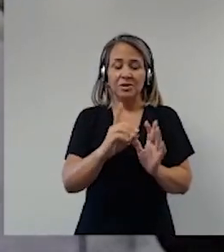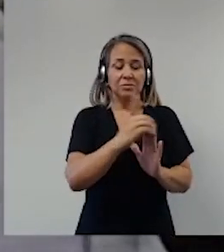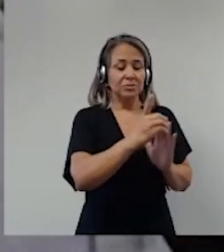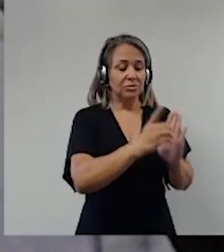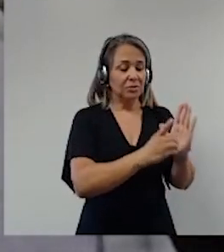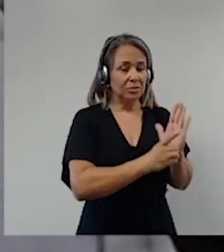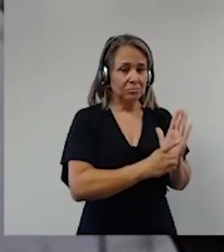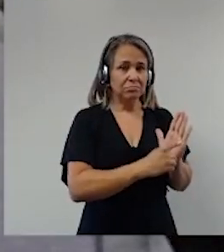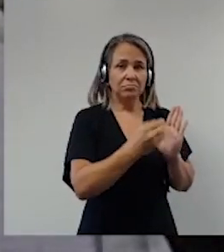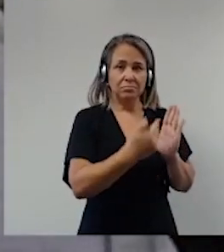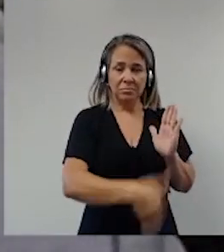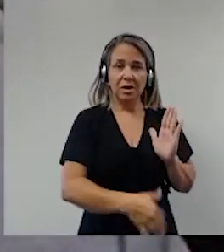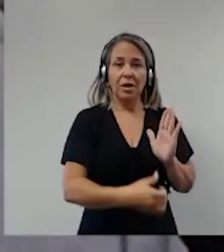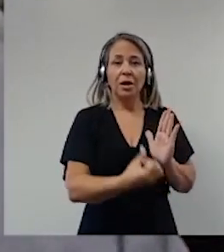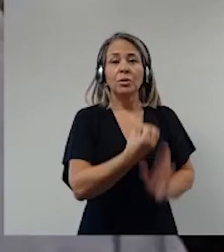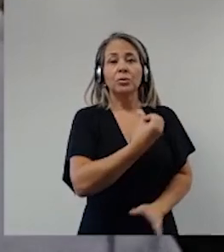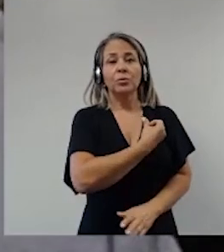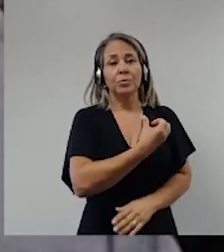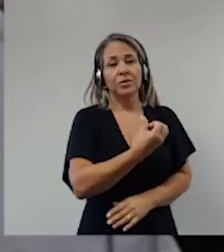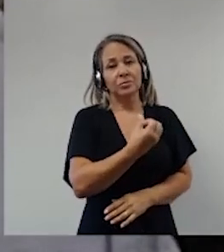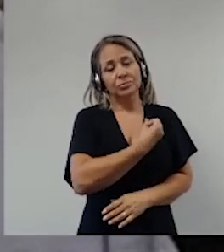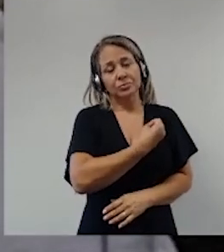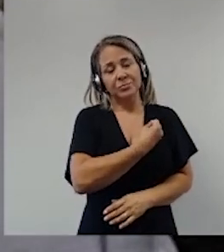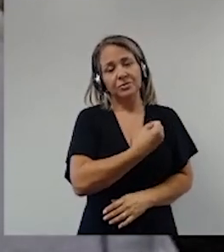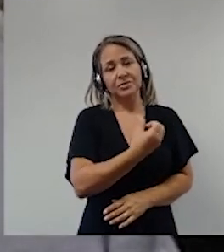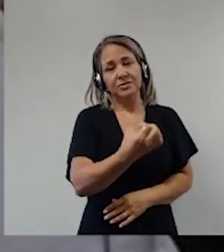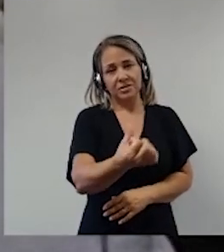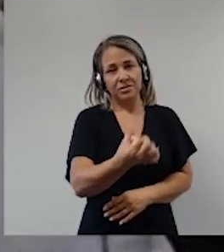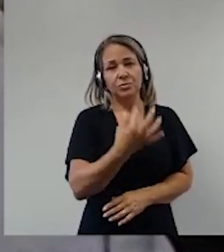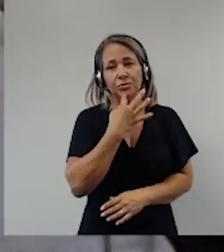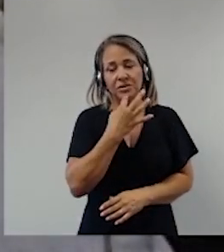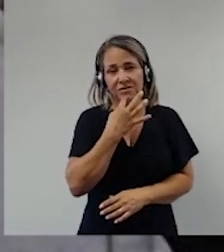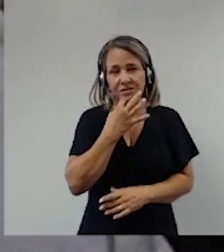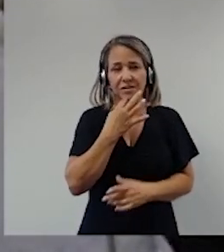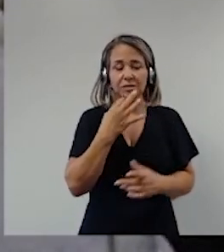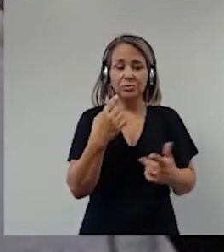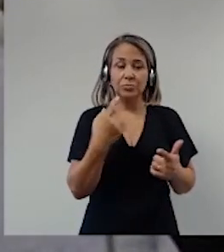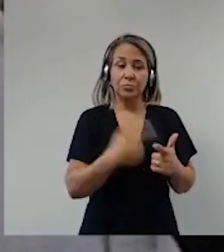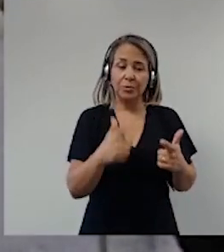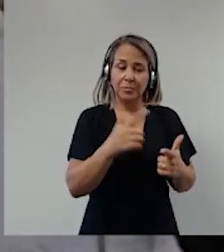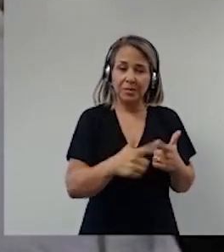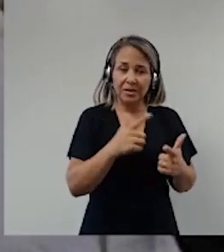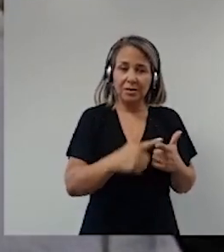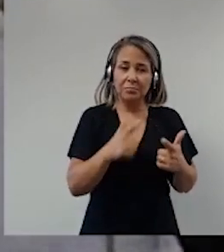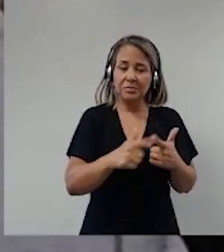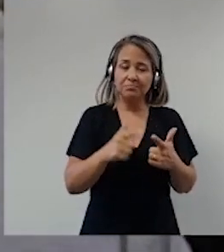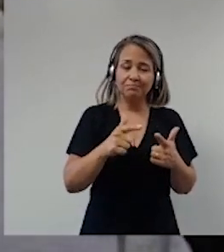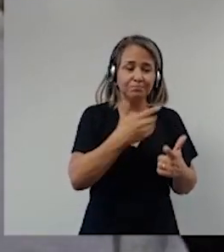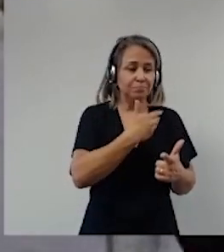Decreto Legislativo número 6, reconhecendo o estado de calamidade pública,